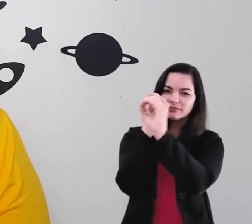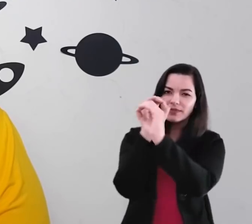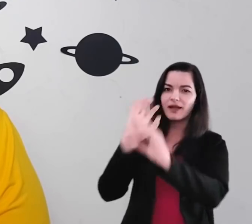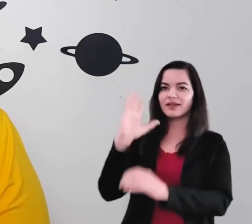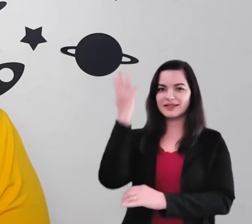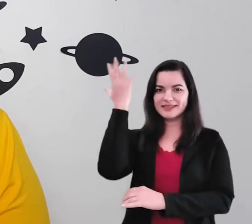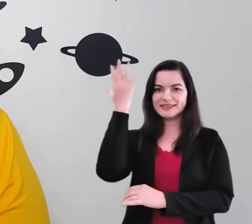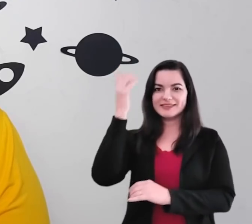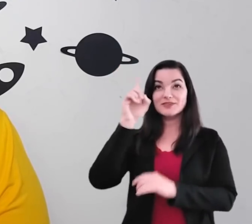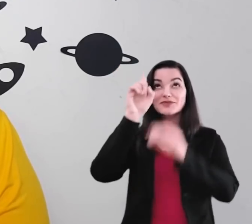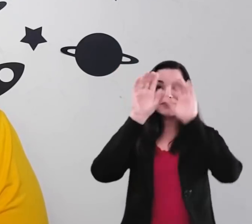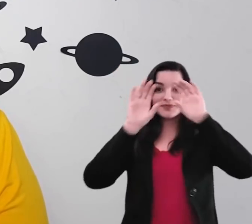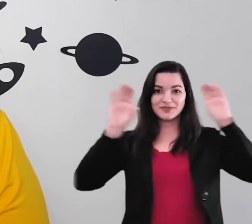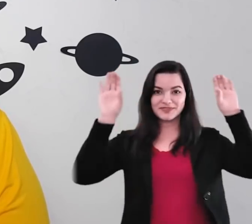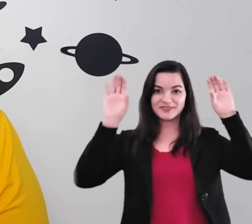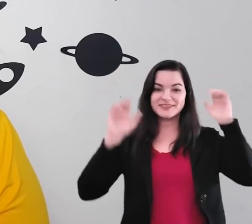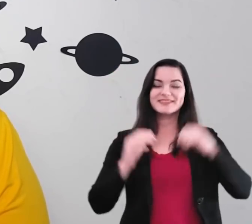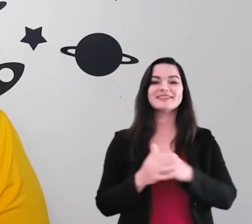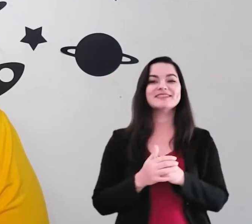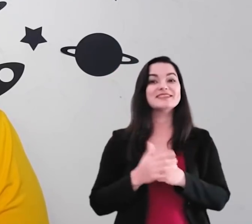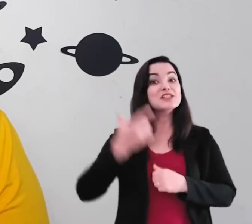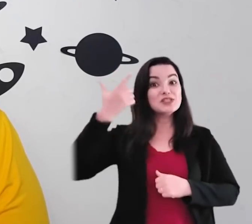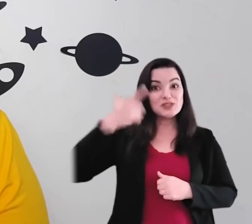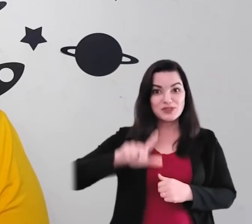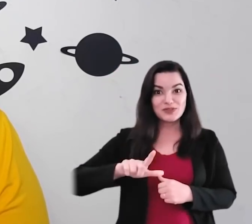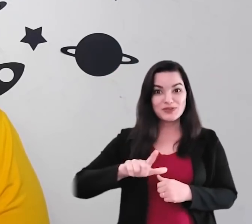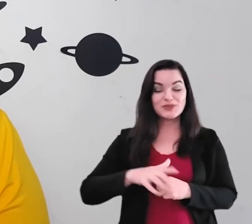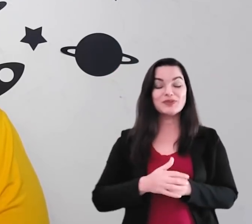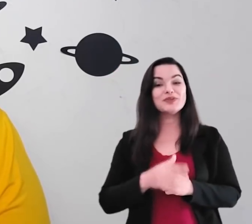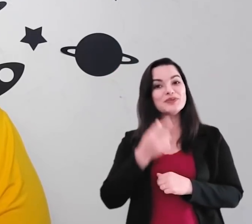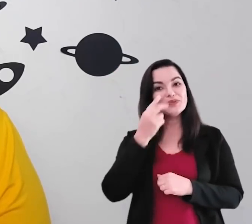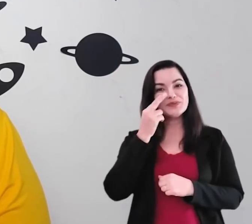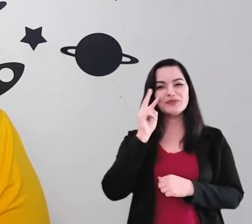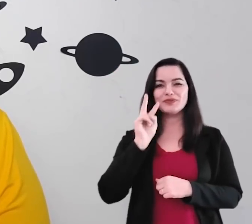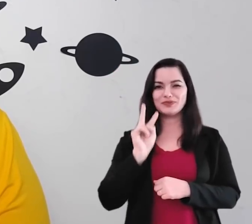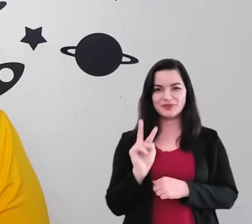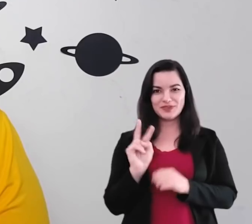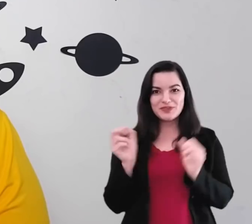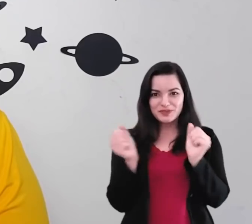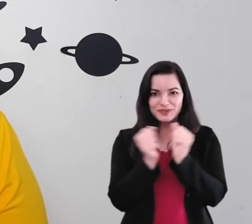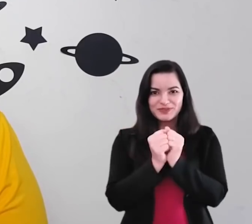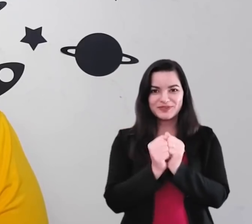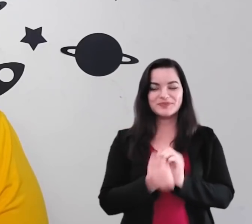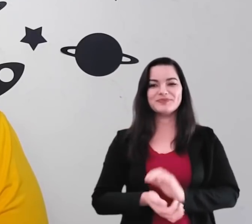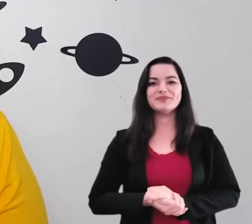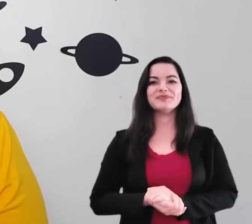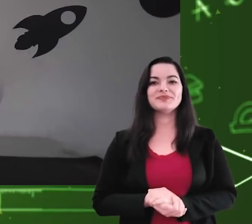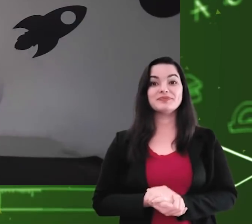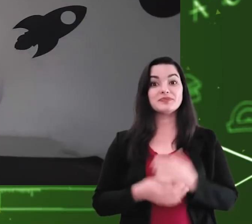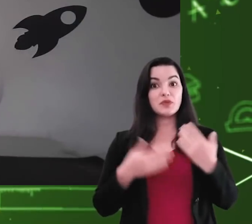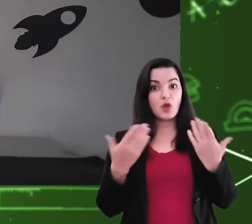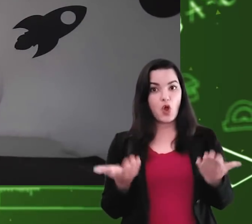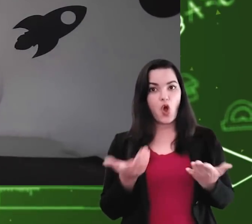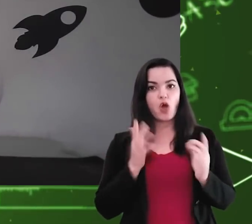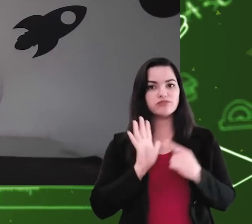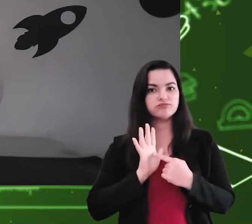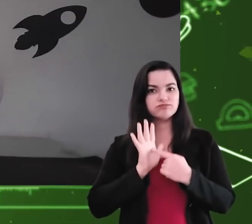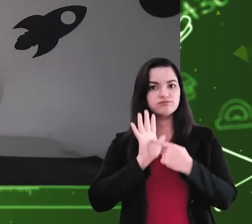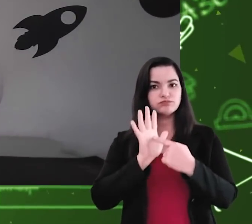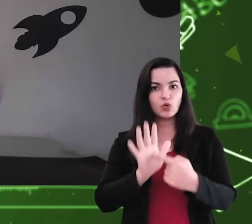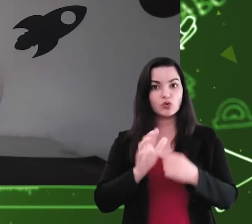eclipse acontece. Então, vamos lá mais uma vez e observem aqui juntinho comigo. Então,